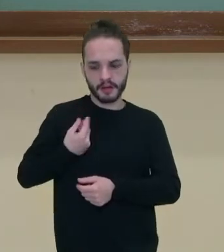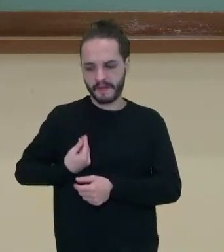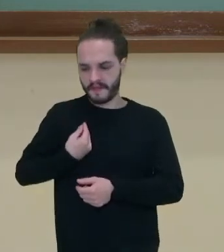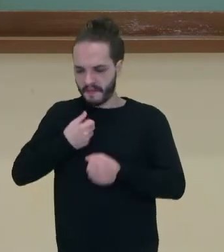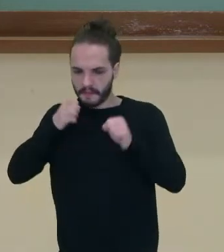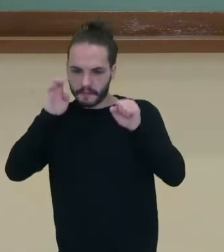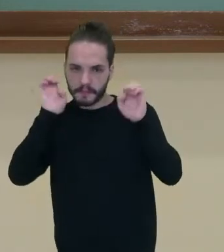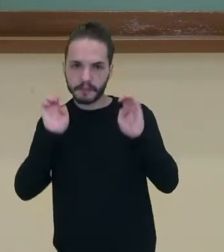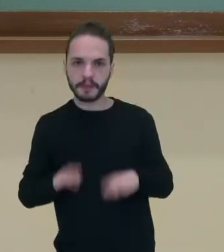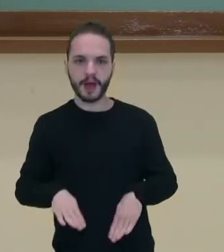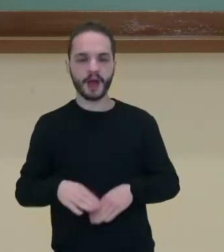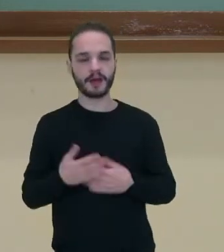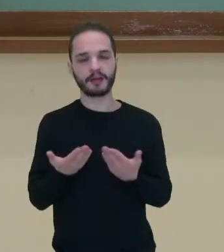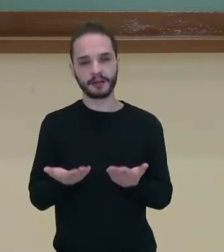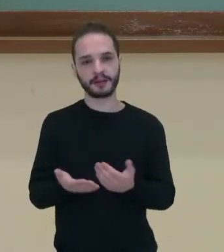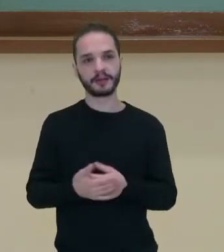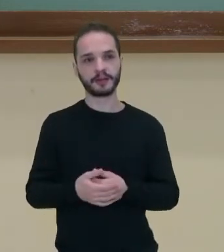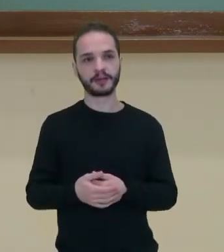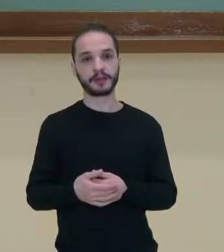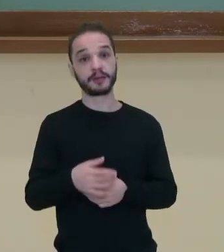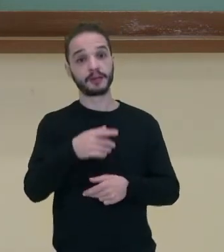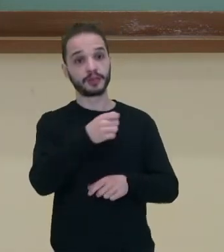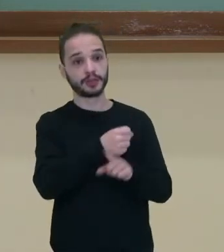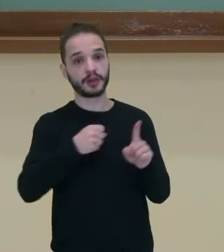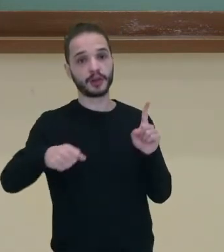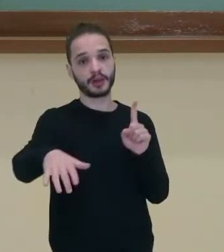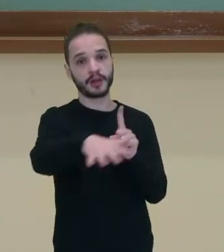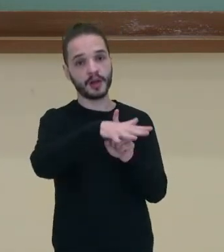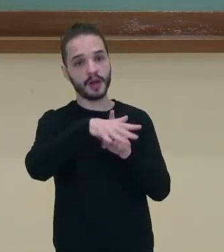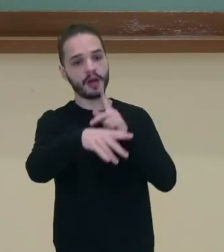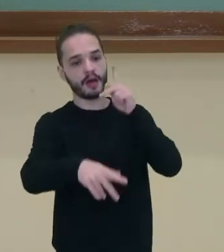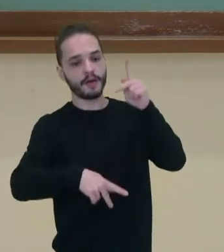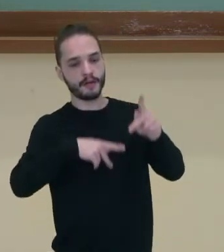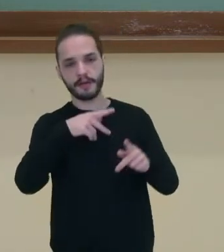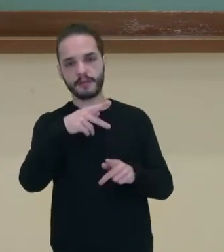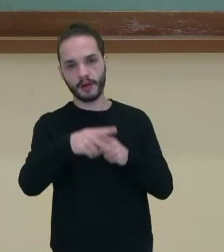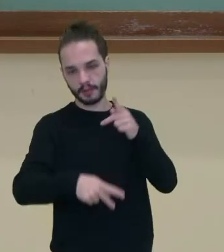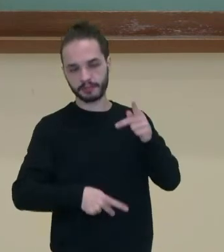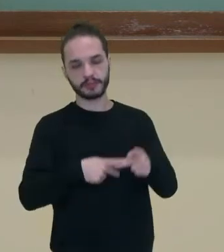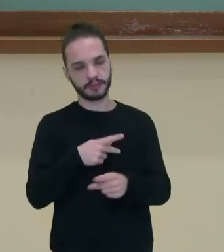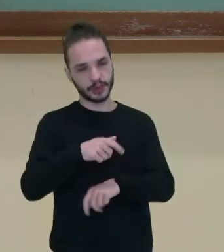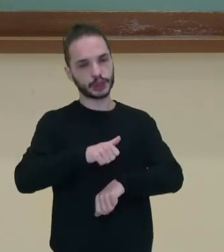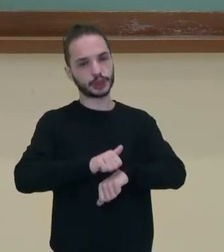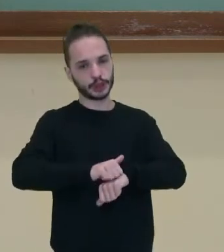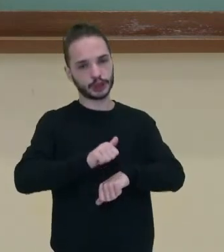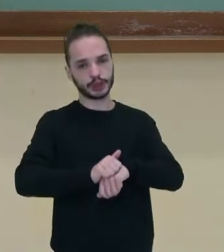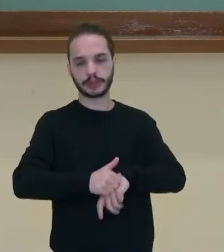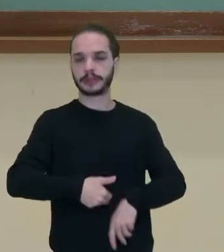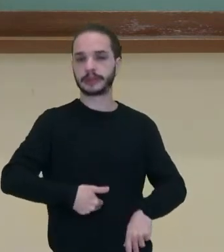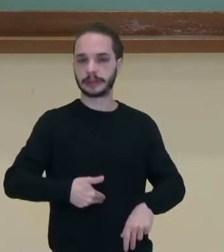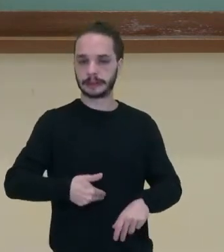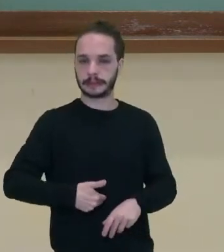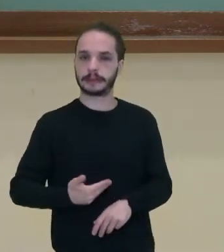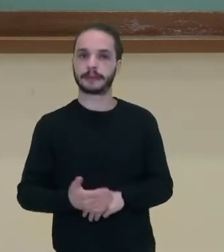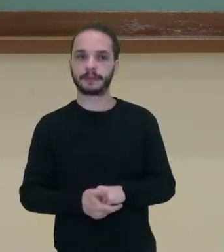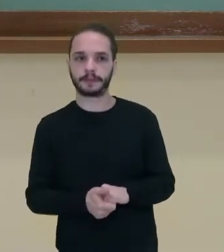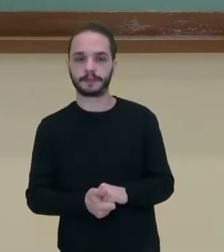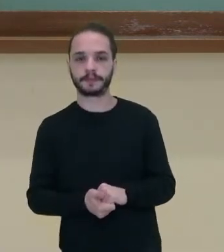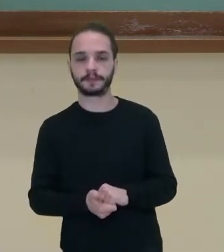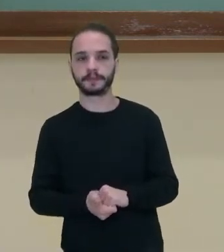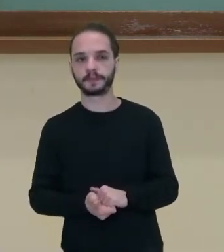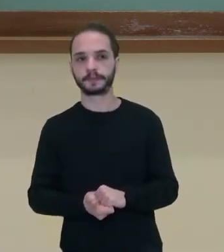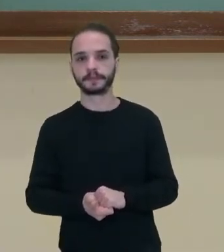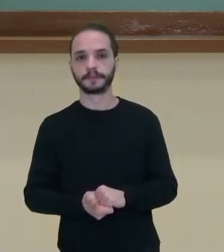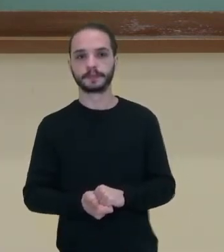luxo, né? Enquanto a sociedade francesa passava fome neste contexto, certo? E